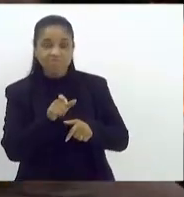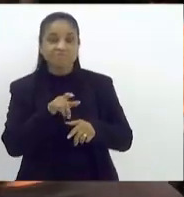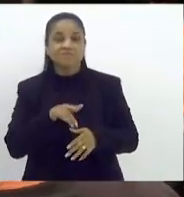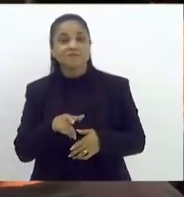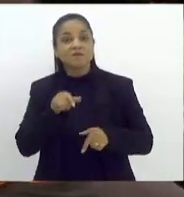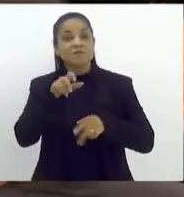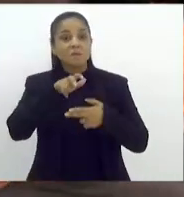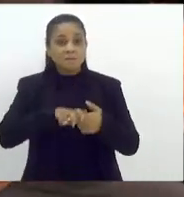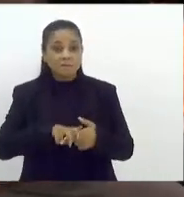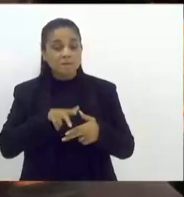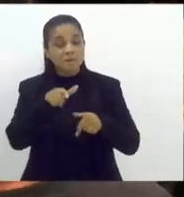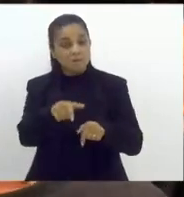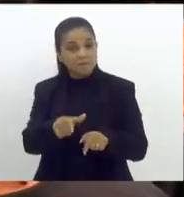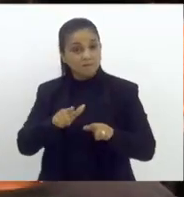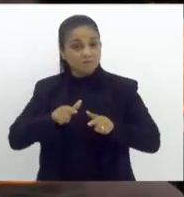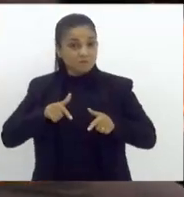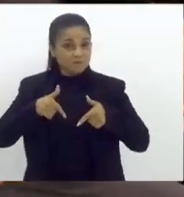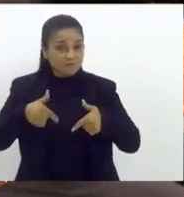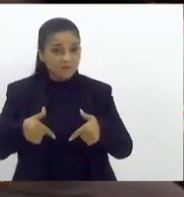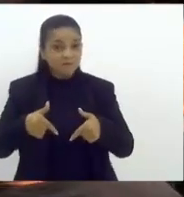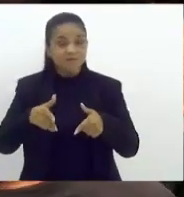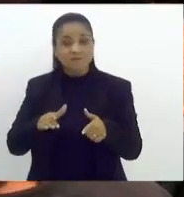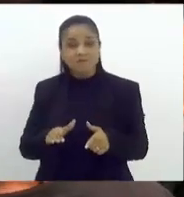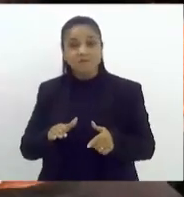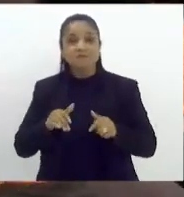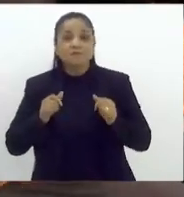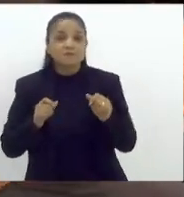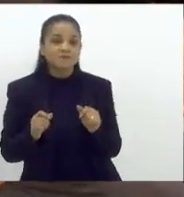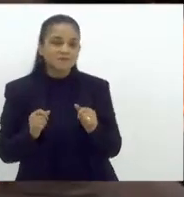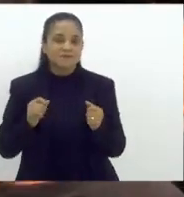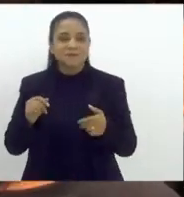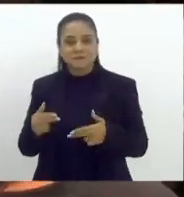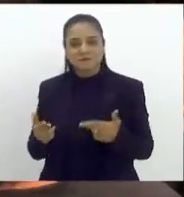escada e não escada e não escada